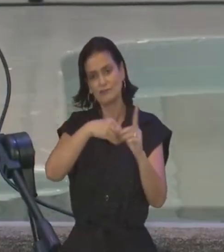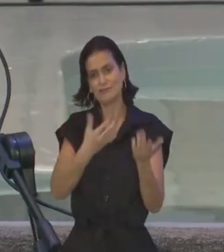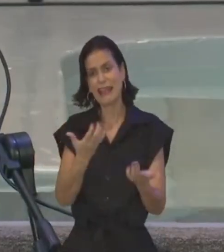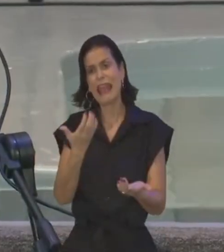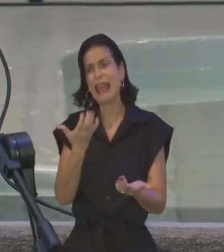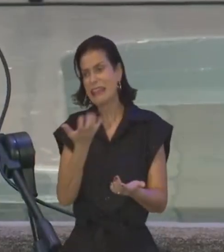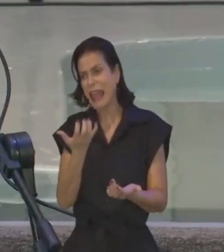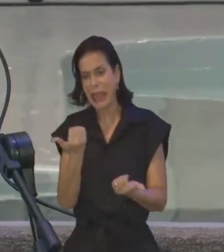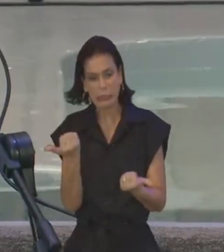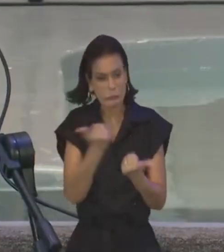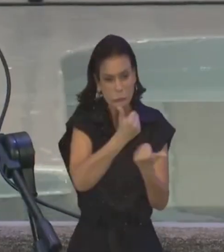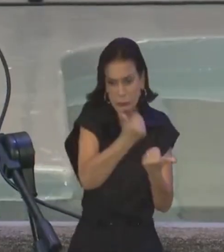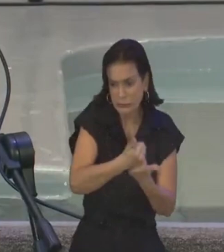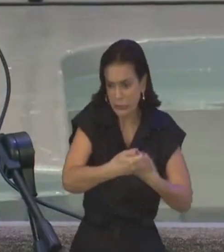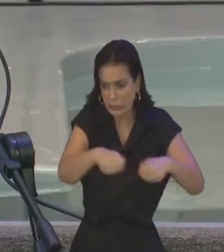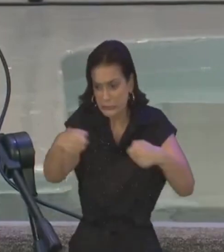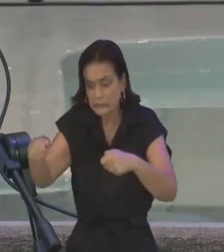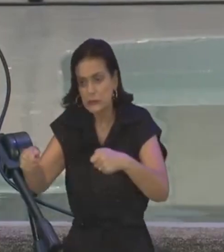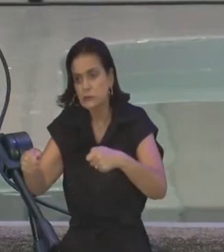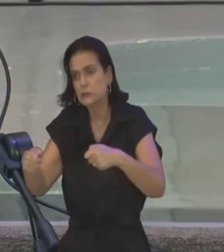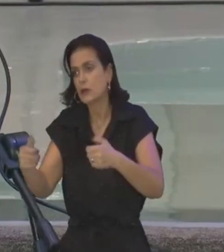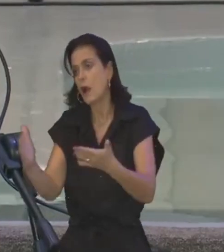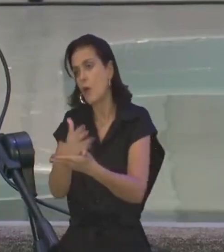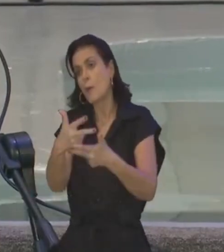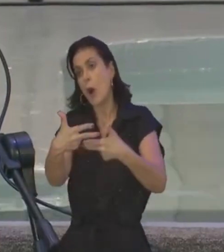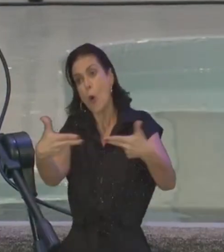essas necessidades com algumas coisas.